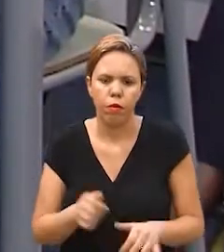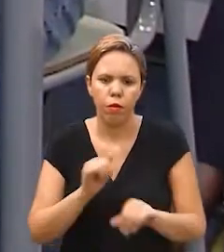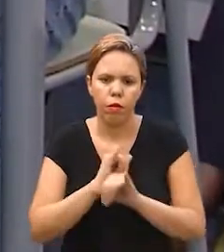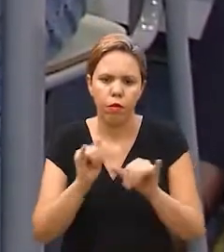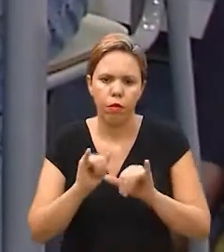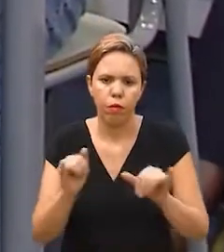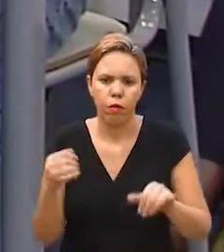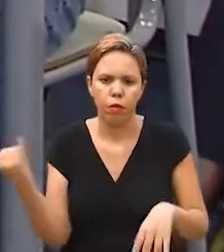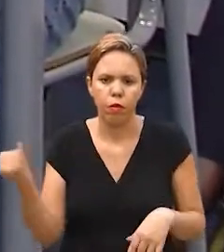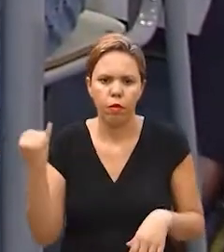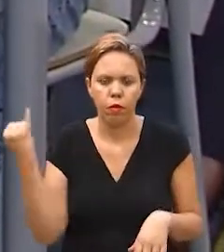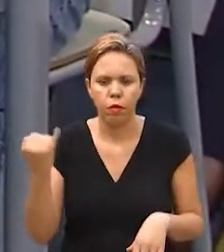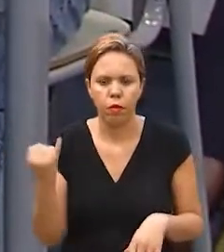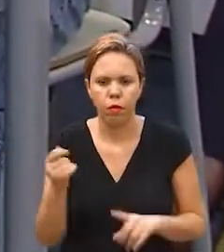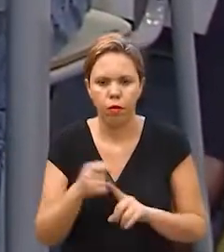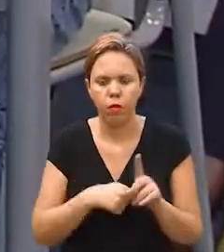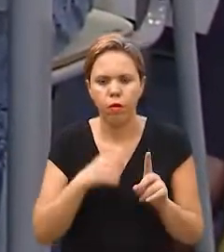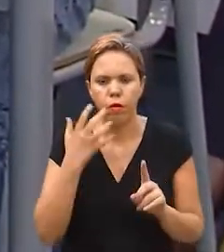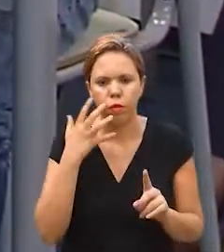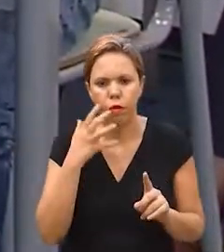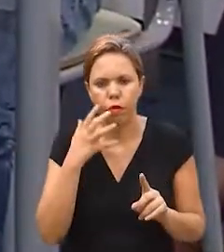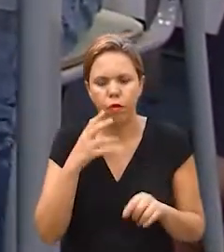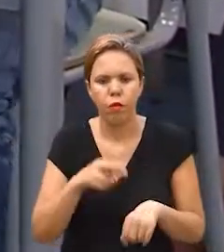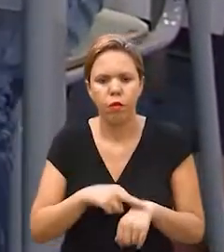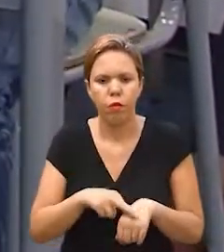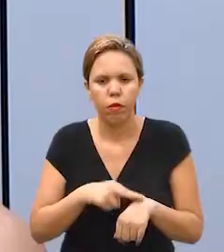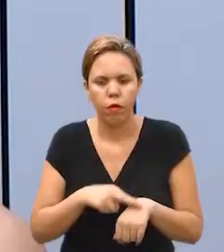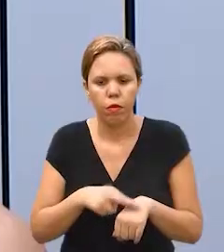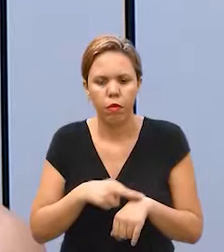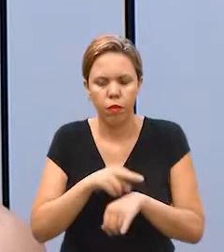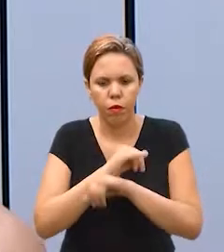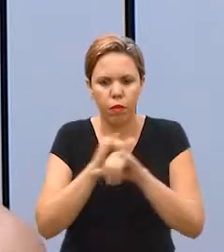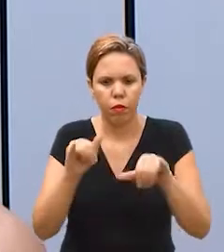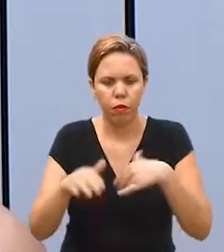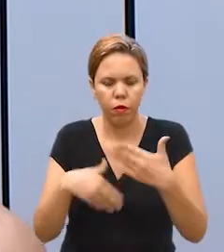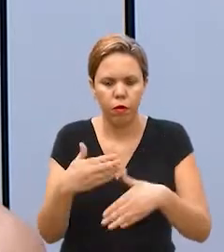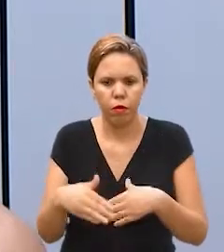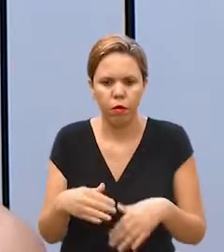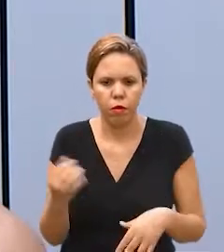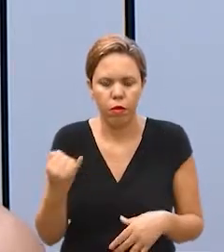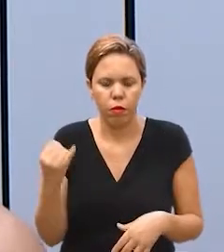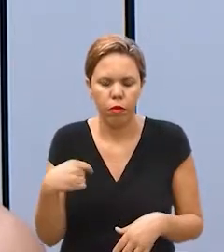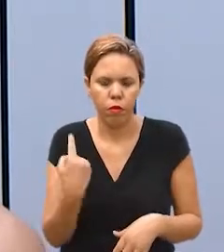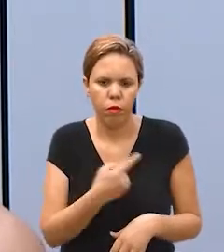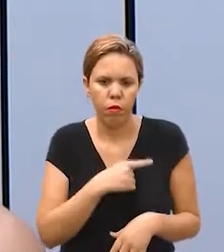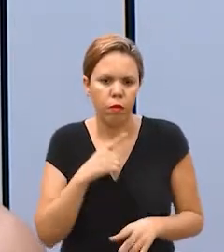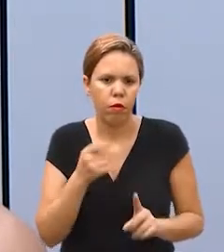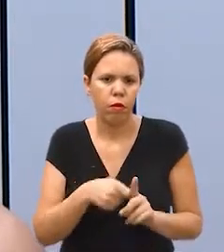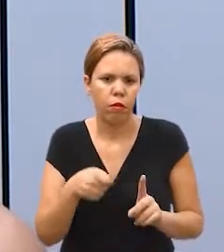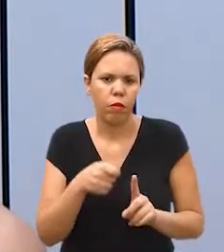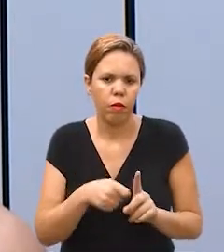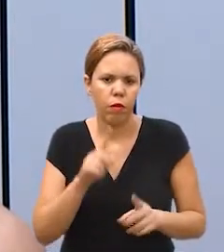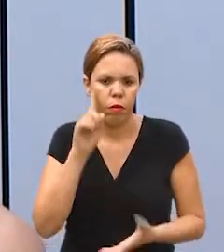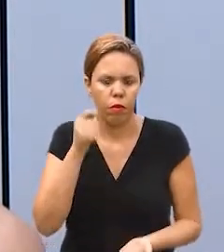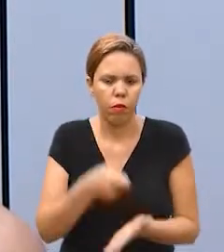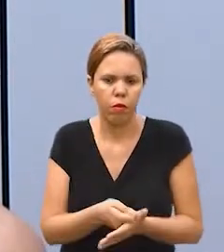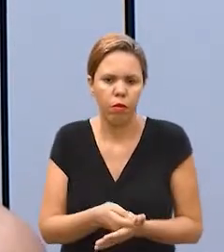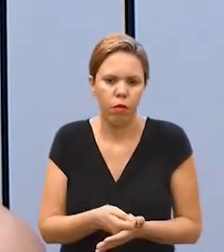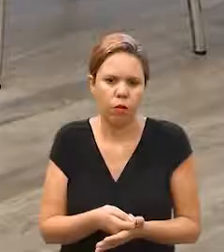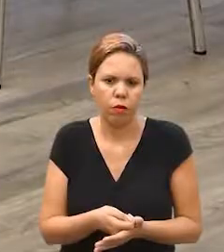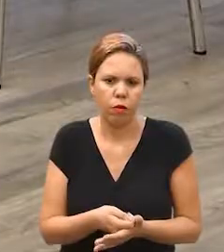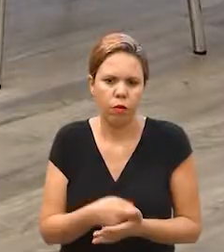importante o Fevereiro Violeta, né, esse processo de divulgação, é importante que a gente tenha política pública que garanta, né? O vereador